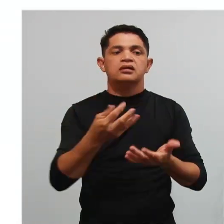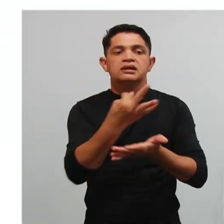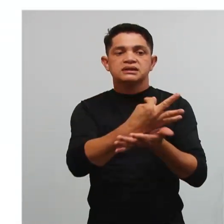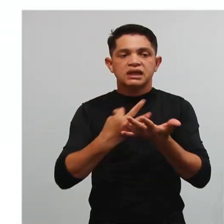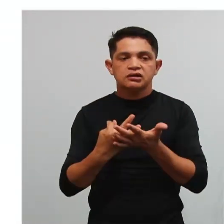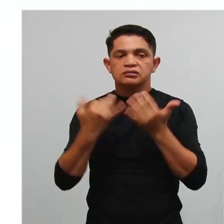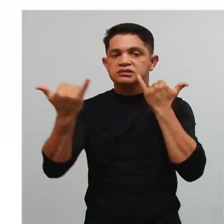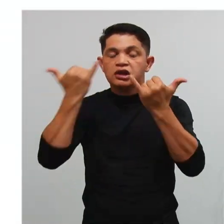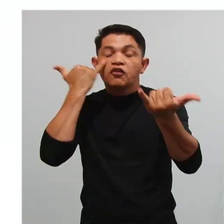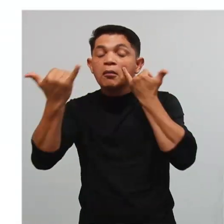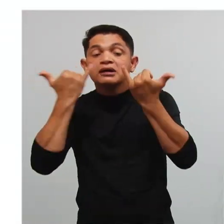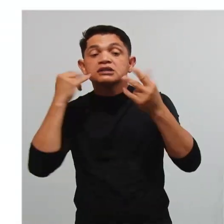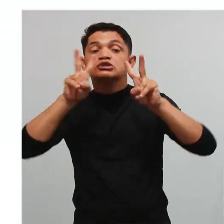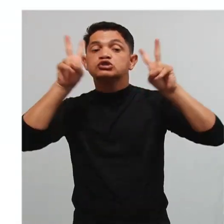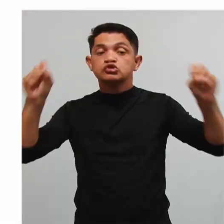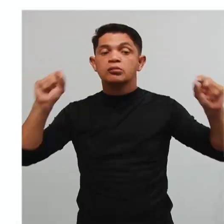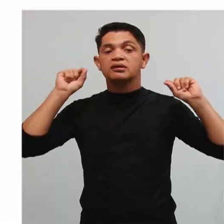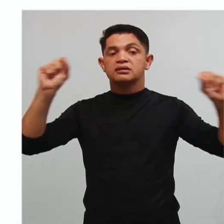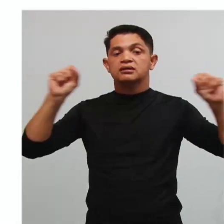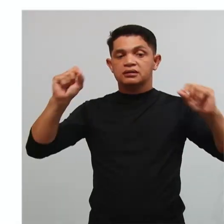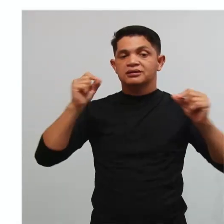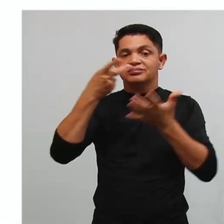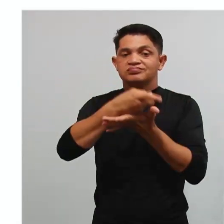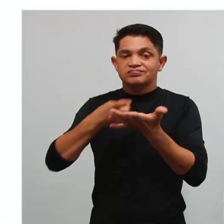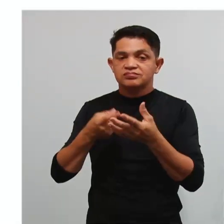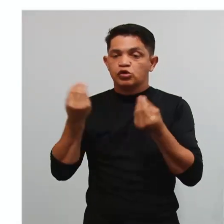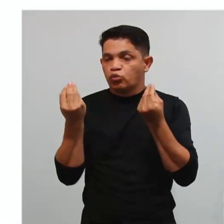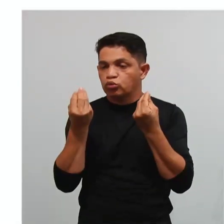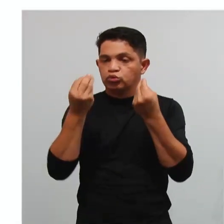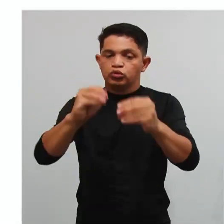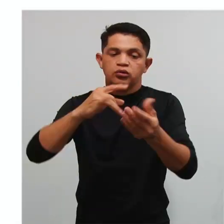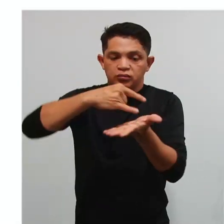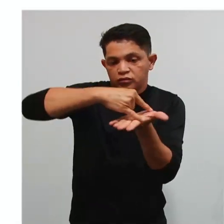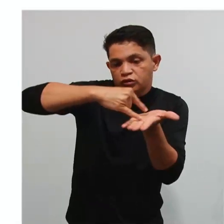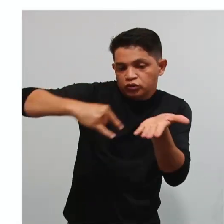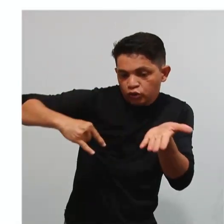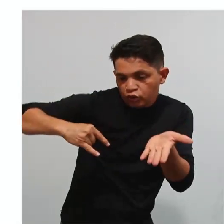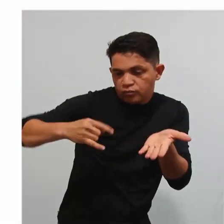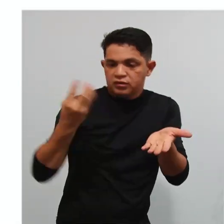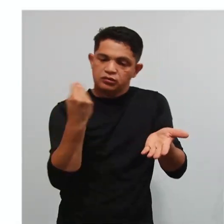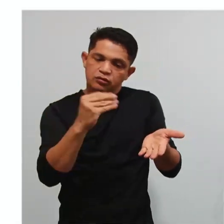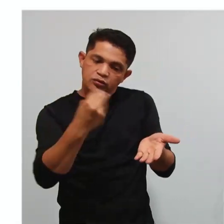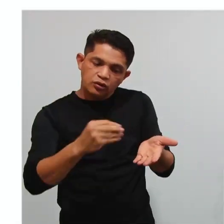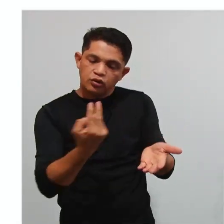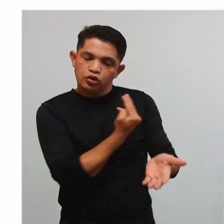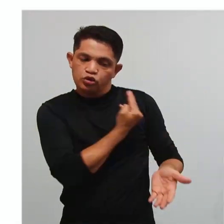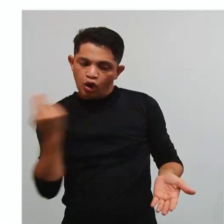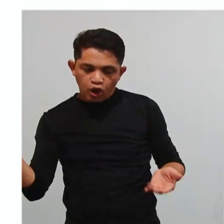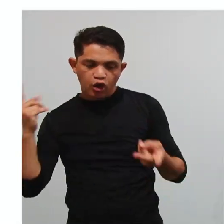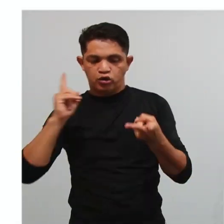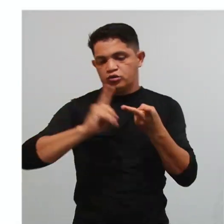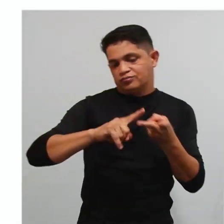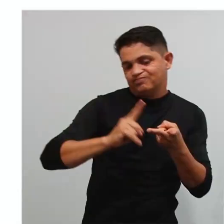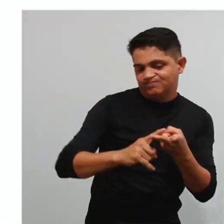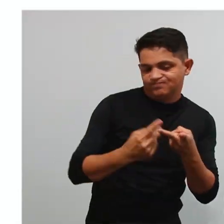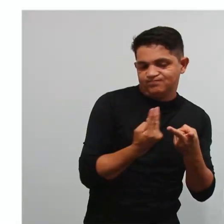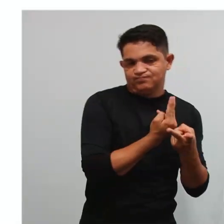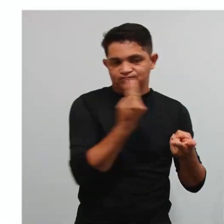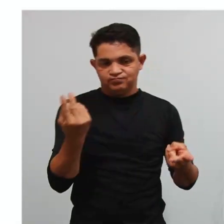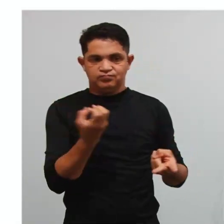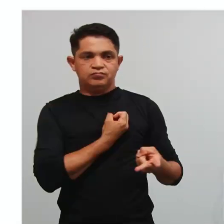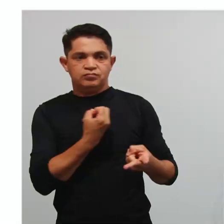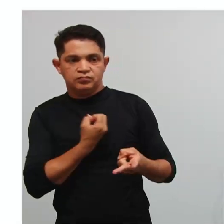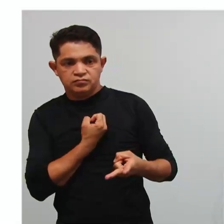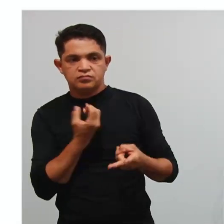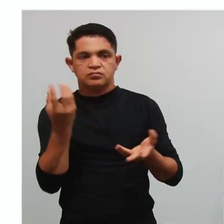de informações sobre algo declarado. Então, logo em seguida, vem o que você está declarando? Aí vem o seu